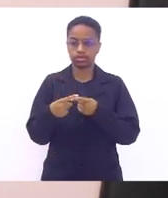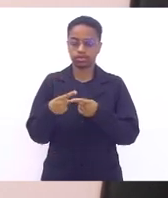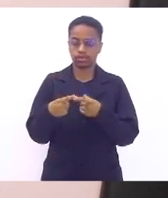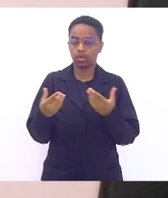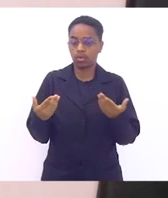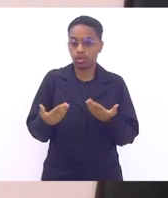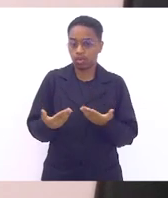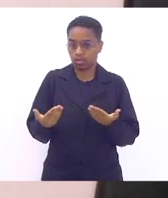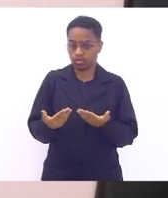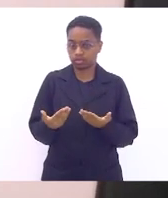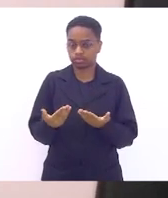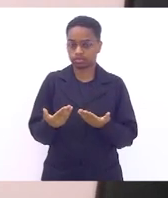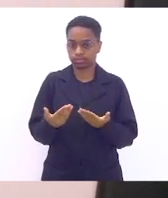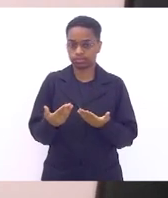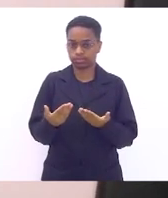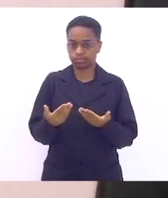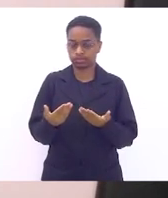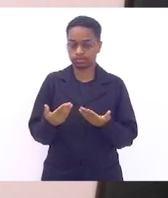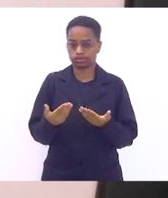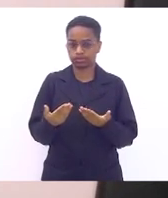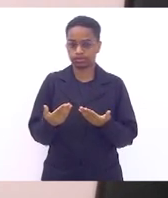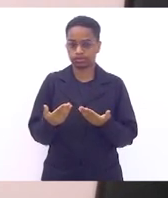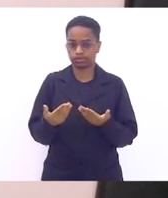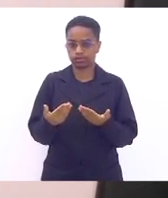hoje, nesse momento, a gente